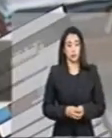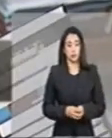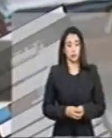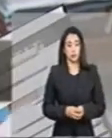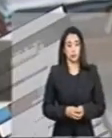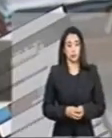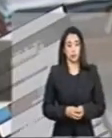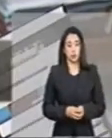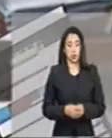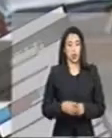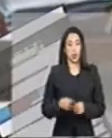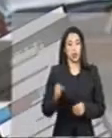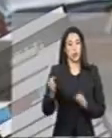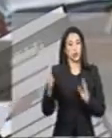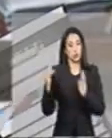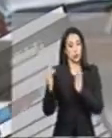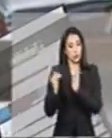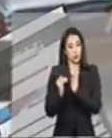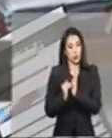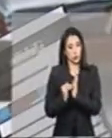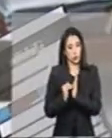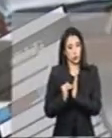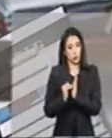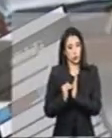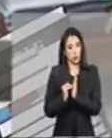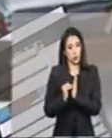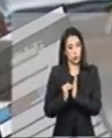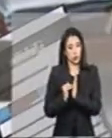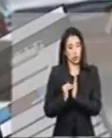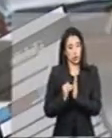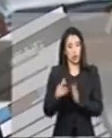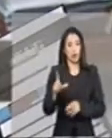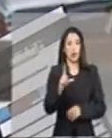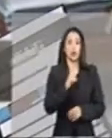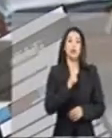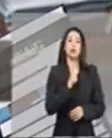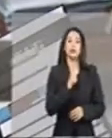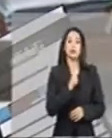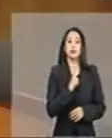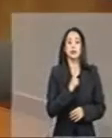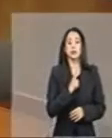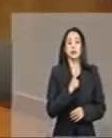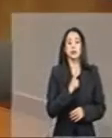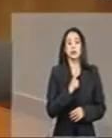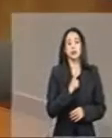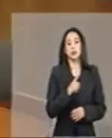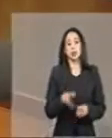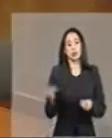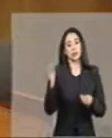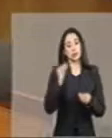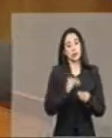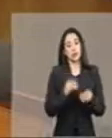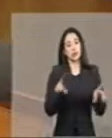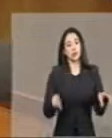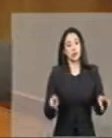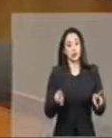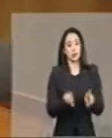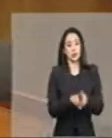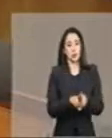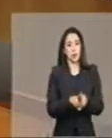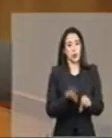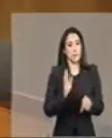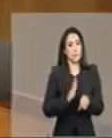Do Senado Federal, houve um implemento também há mais de